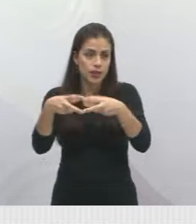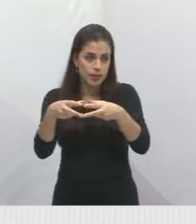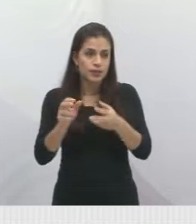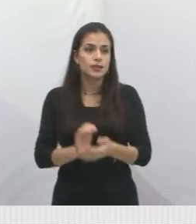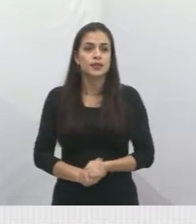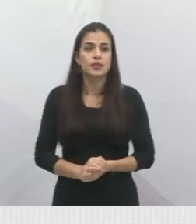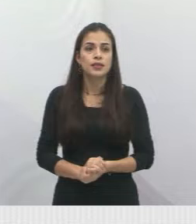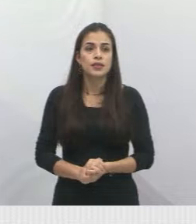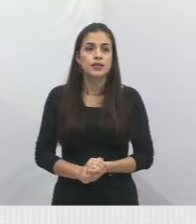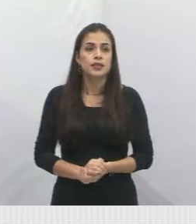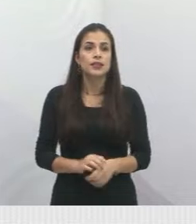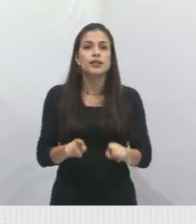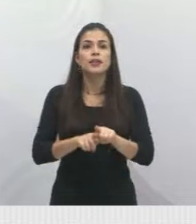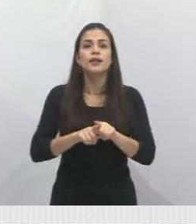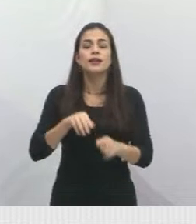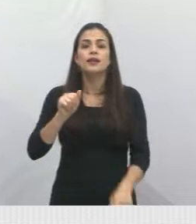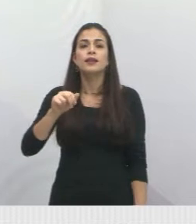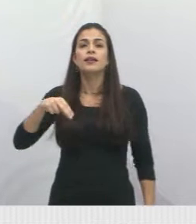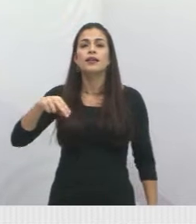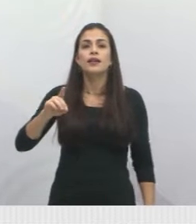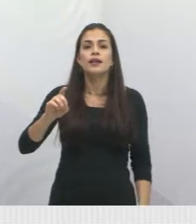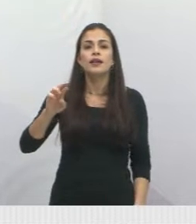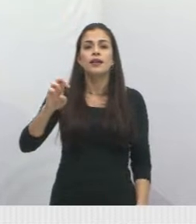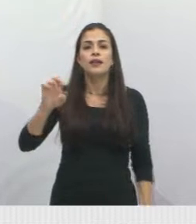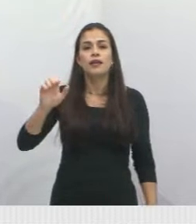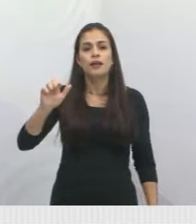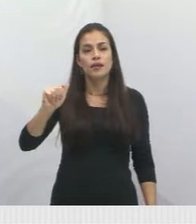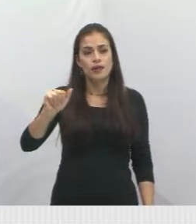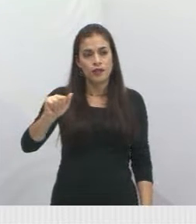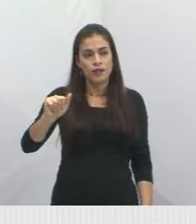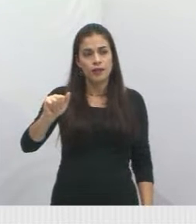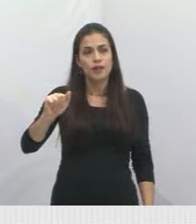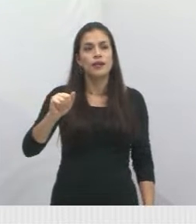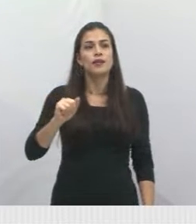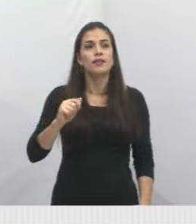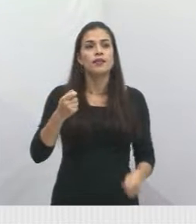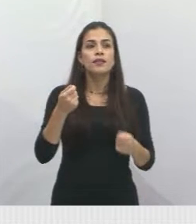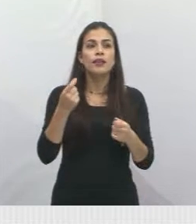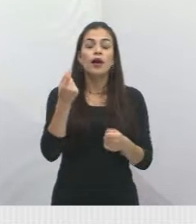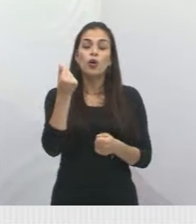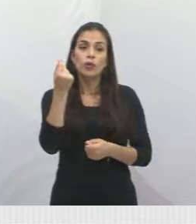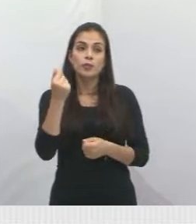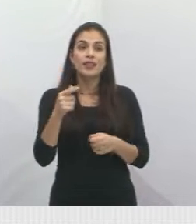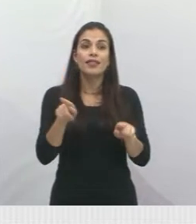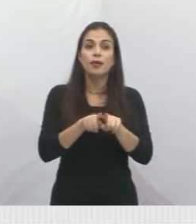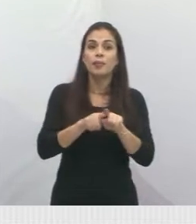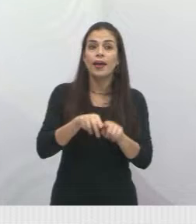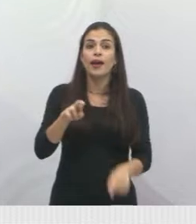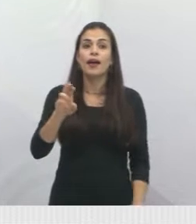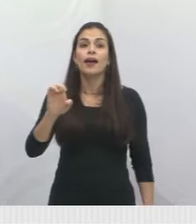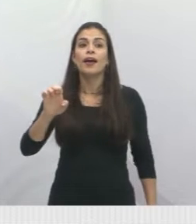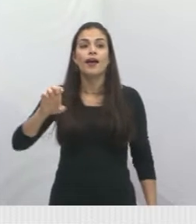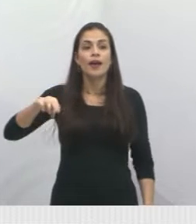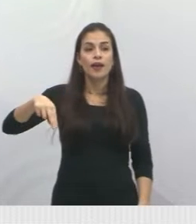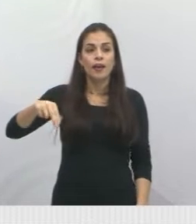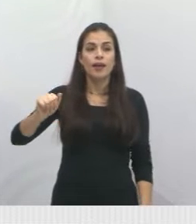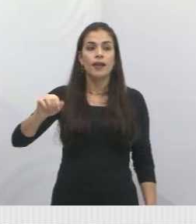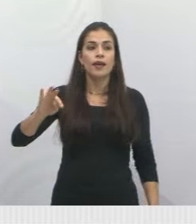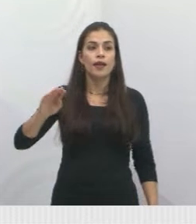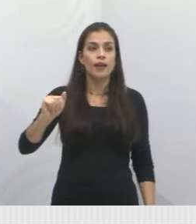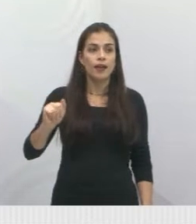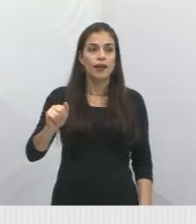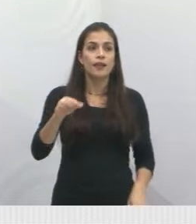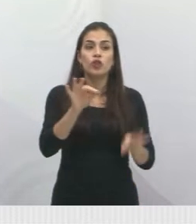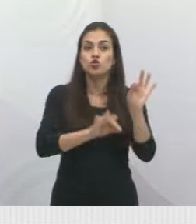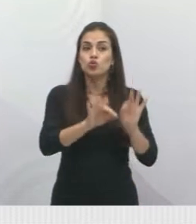Jacareí. Também a Andréia, do setor de contabilidade, e a Renata, do jurídico. Então, nós nos encontramos, assim como